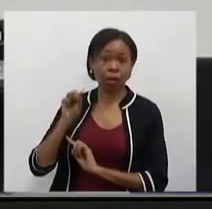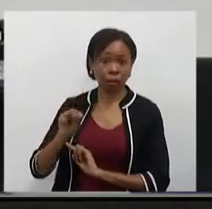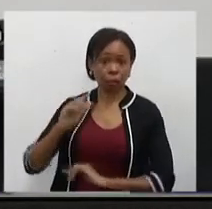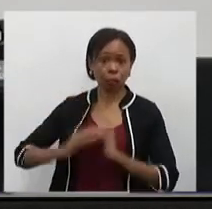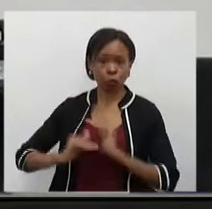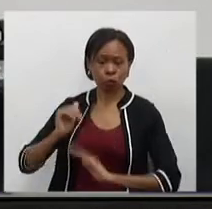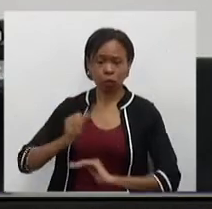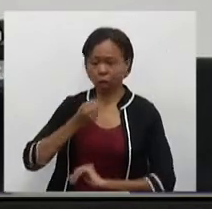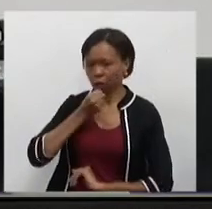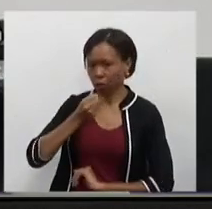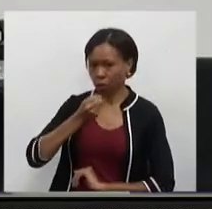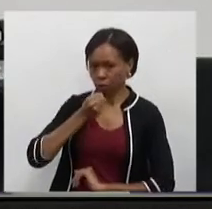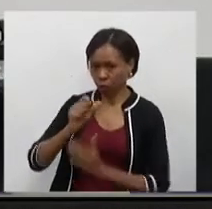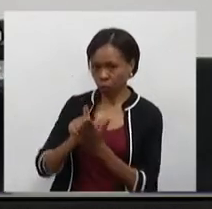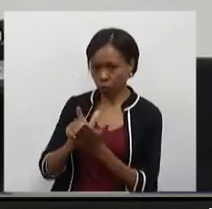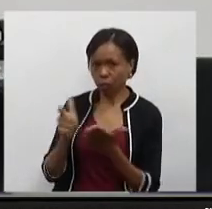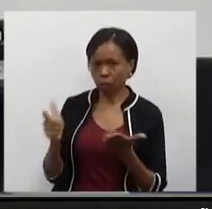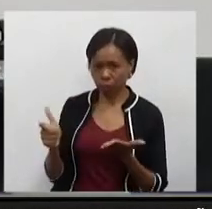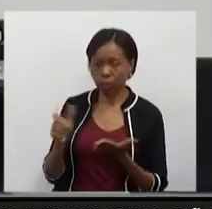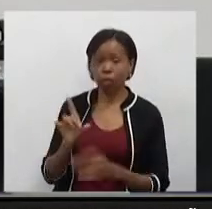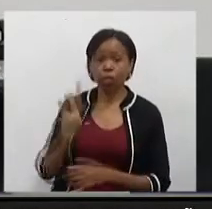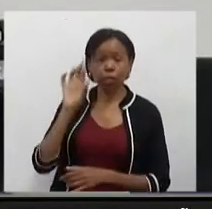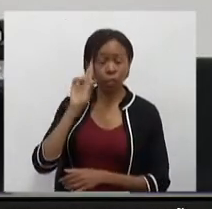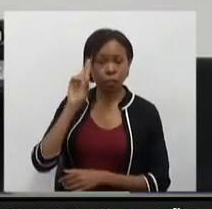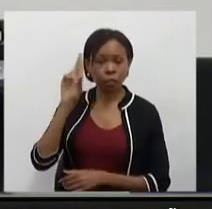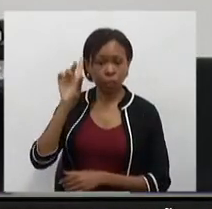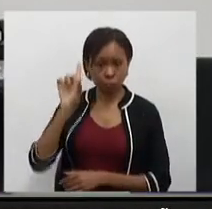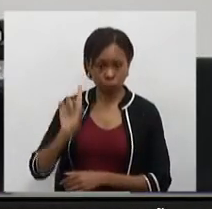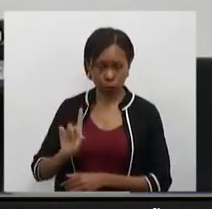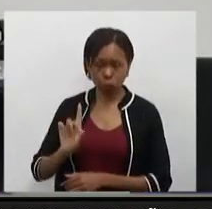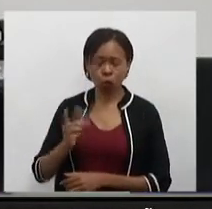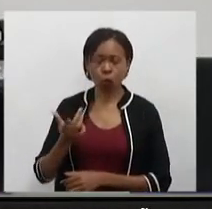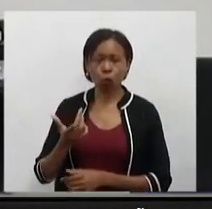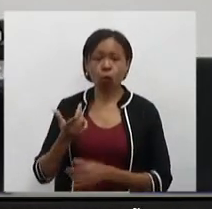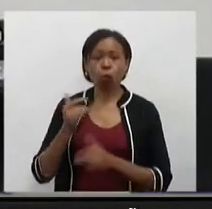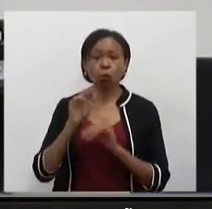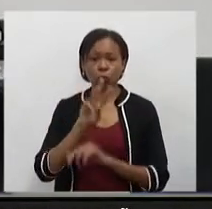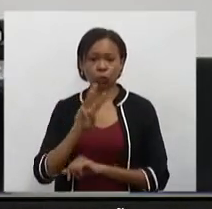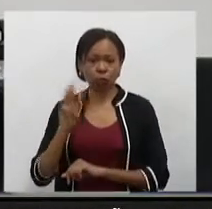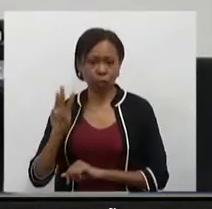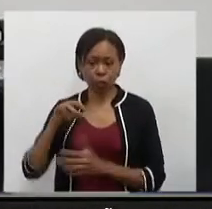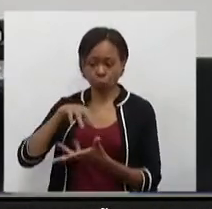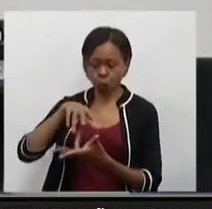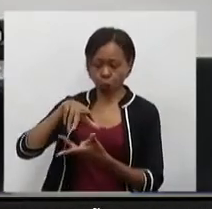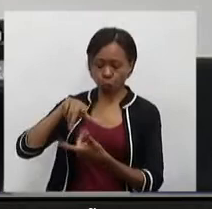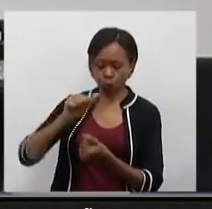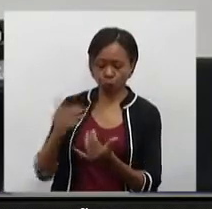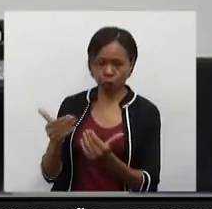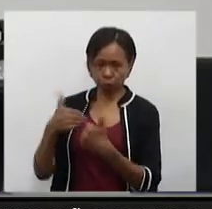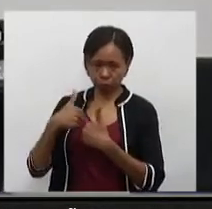e diretora do site Mundo Autista. 5 minutos, Selma.